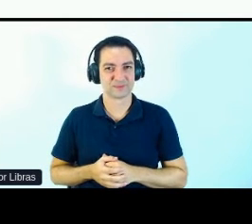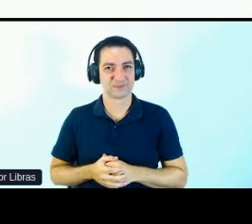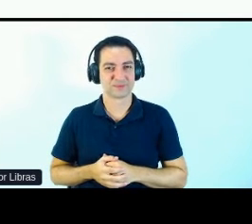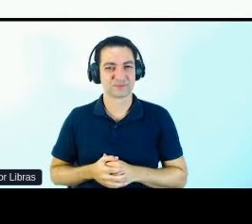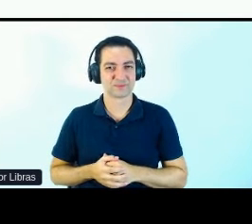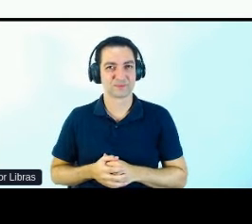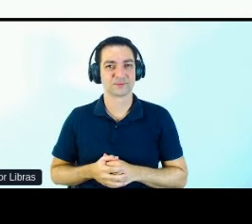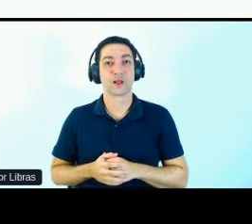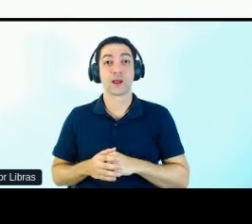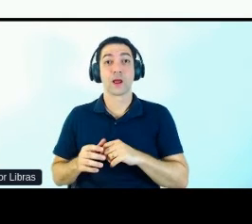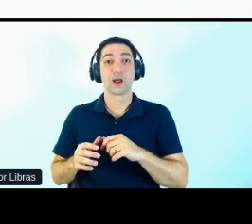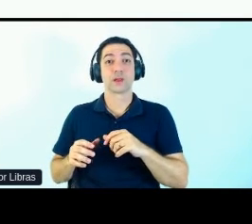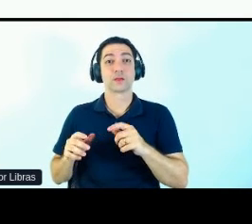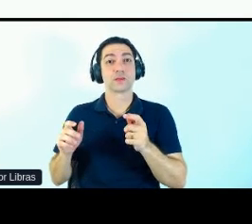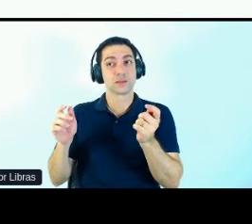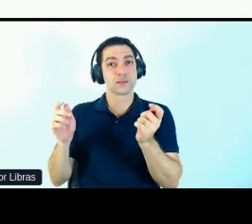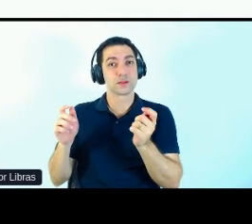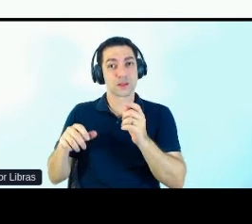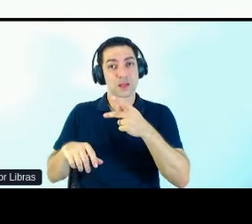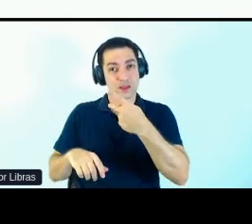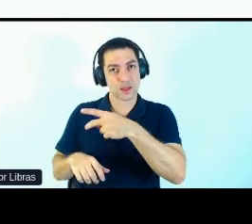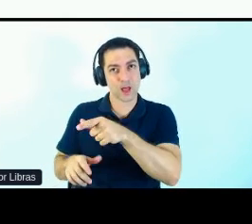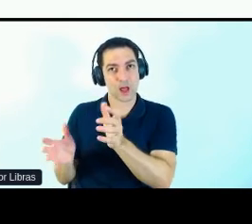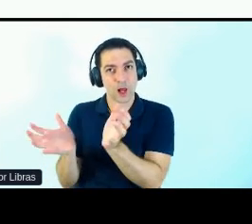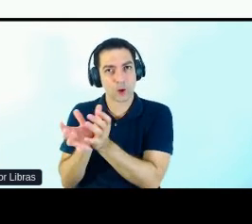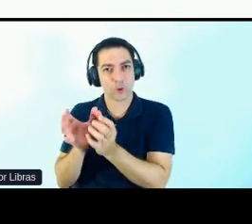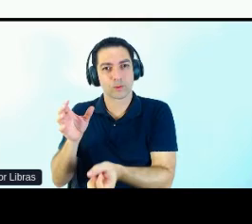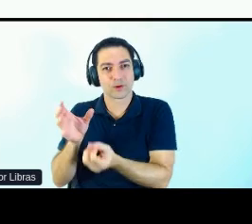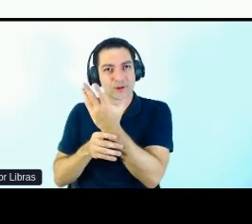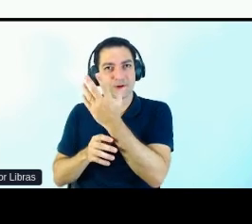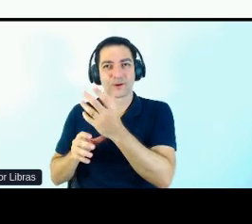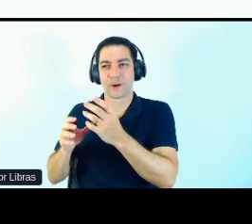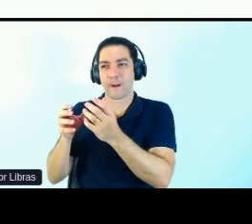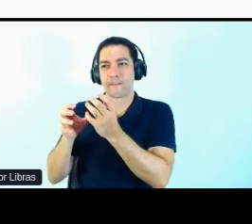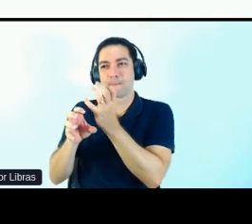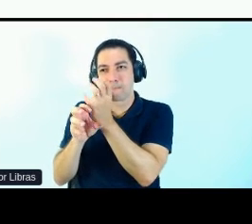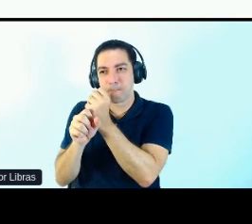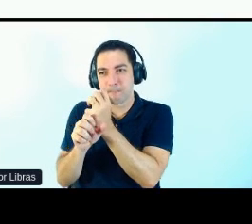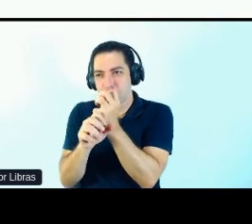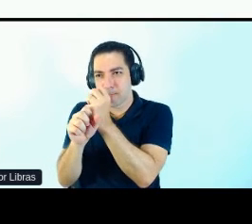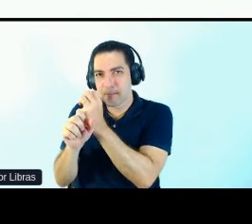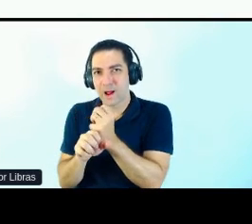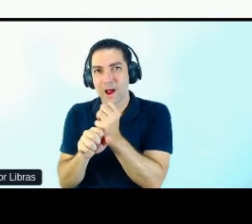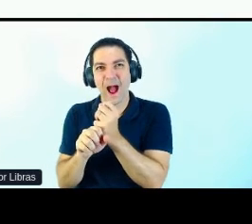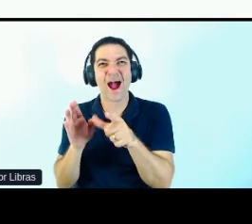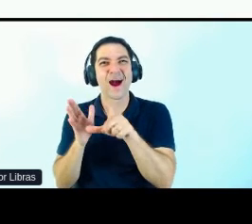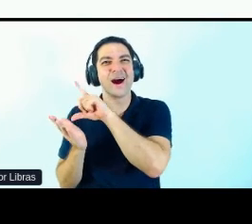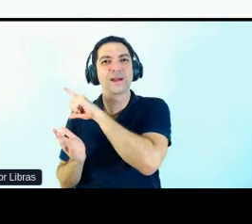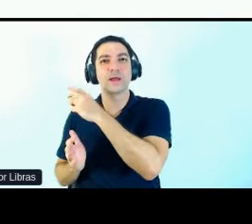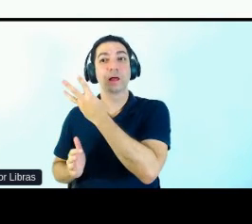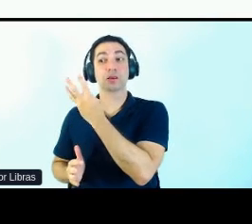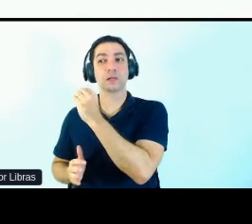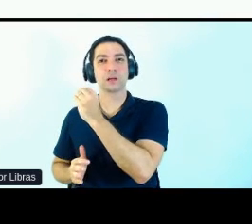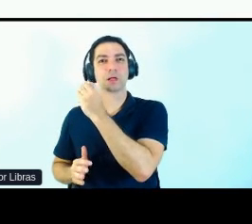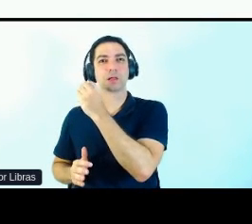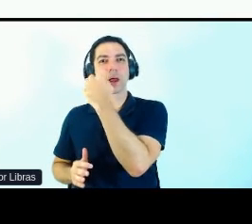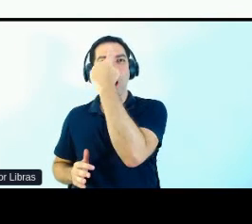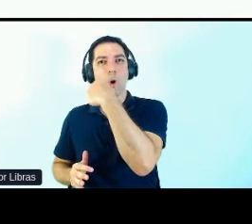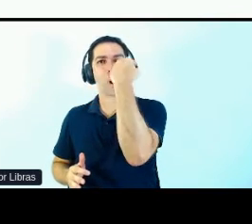cálculos balísticos que levavam cerca de 30 horas que eles passassem a ser resolvidos em 15 segundos com o